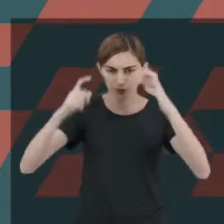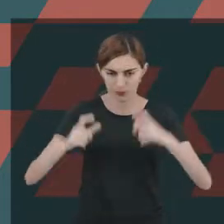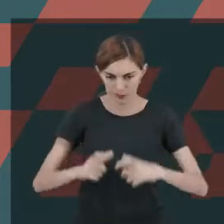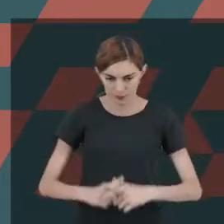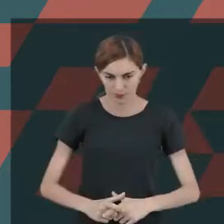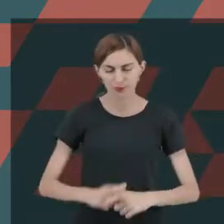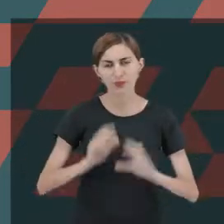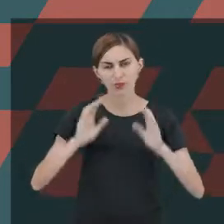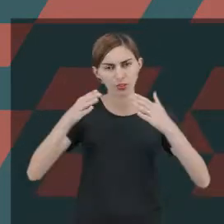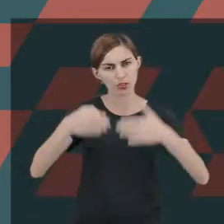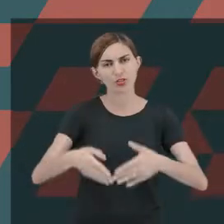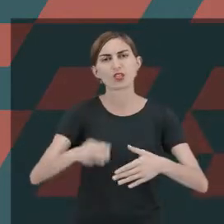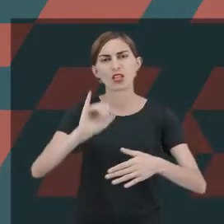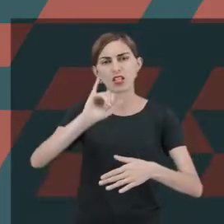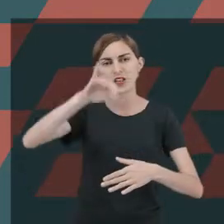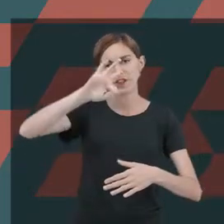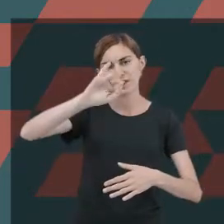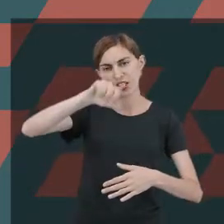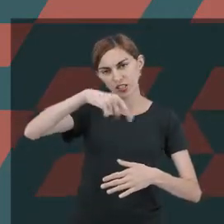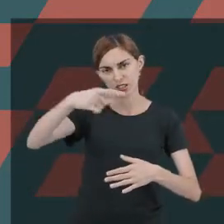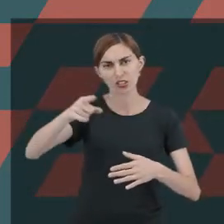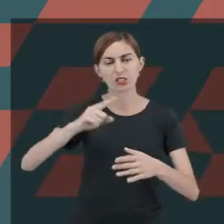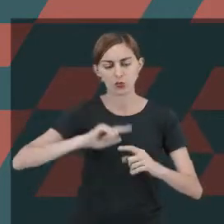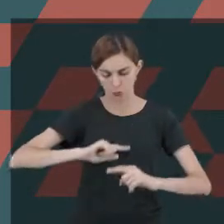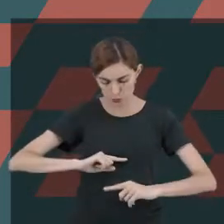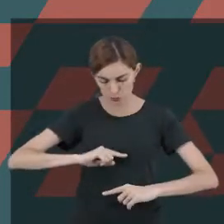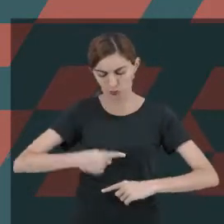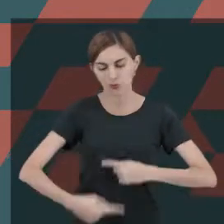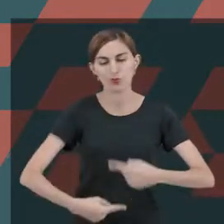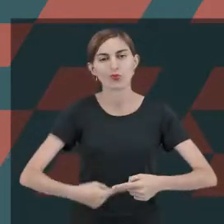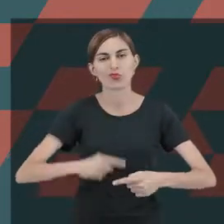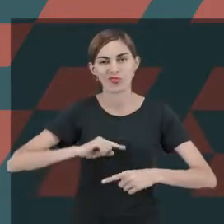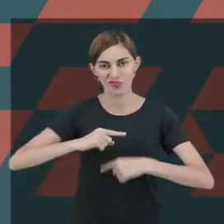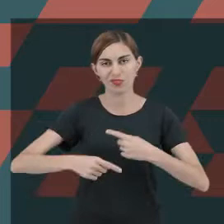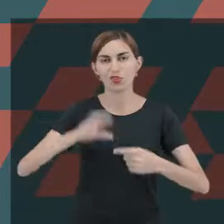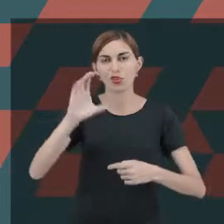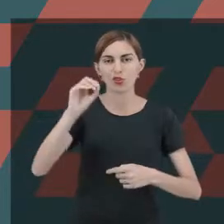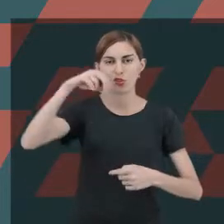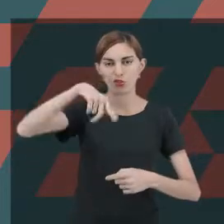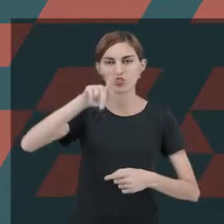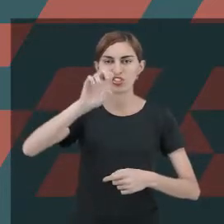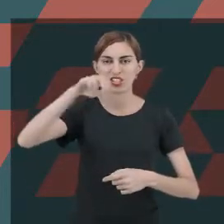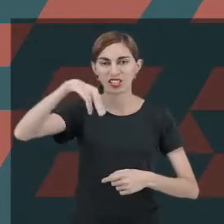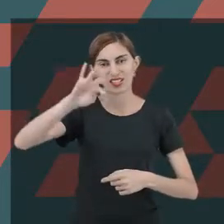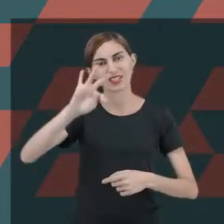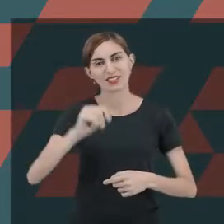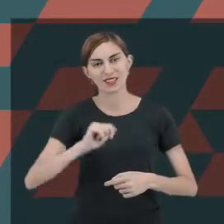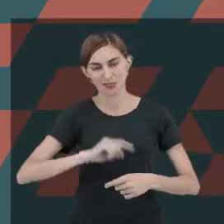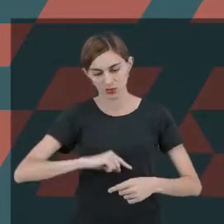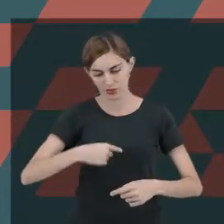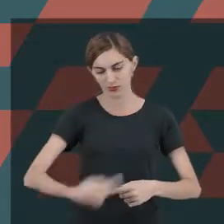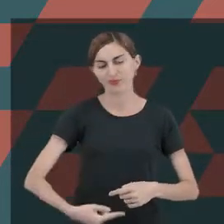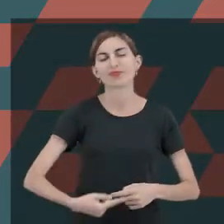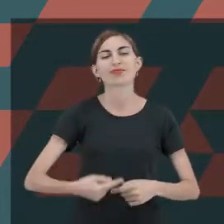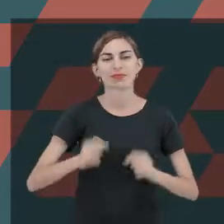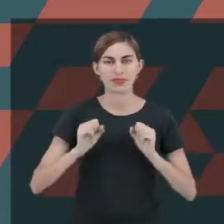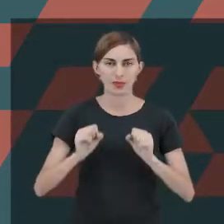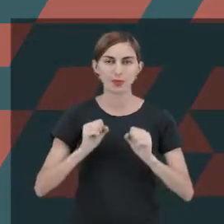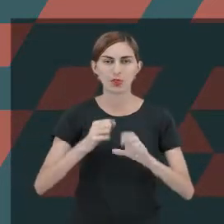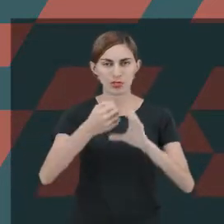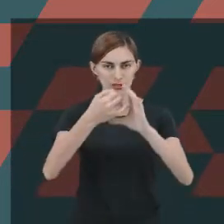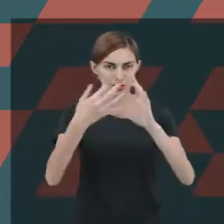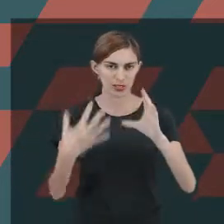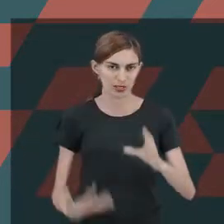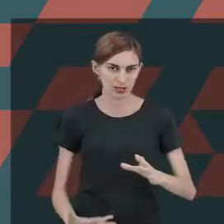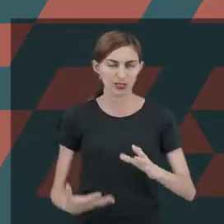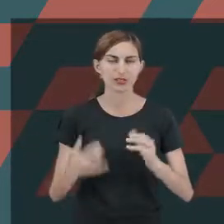para a possibilidade de infecção congênita. Tem várias infecções congênitas, principalmente aí o citomegalovírus e a toxoplasmose, que podem dar essas características